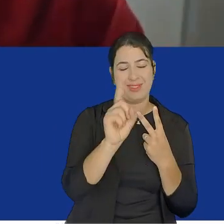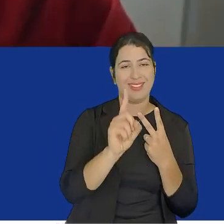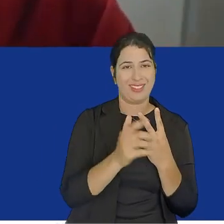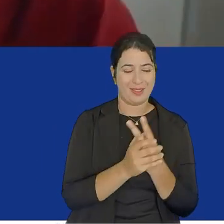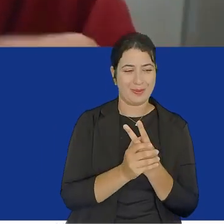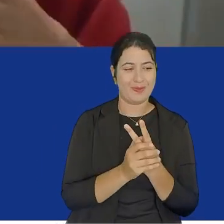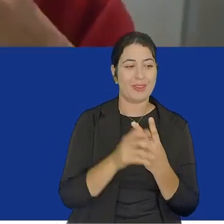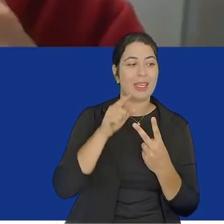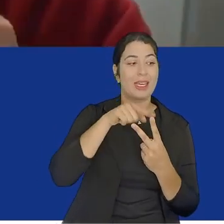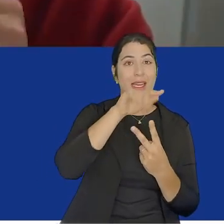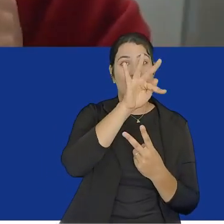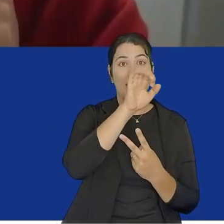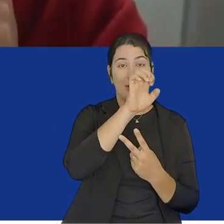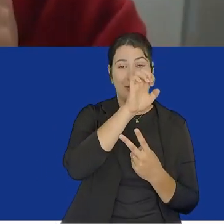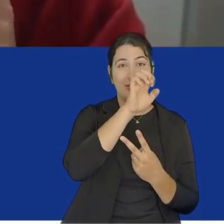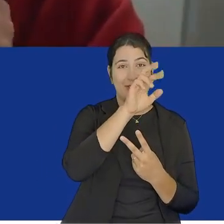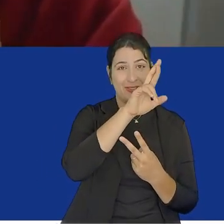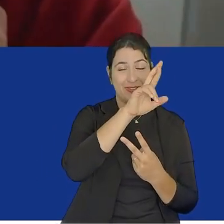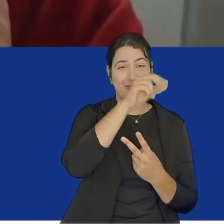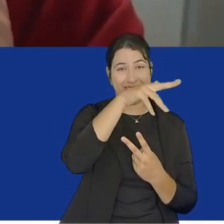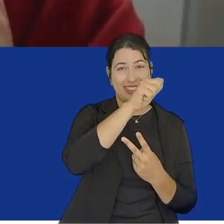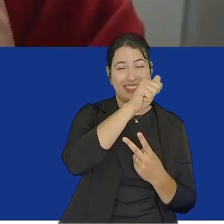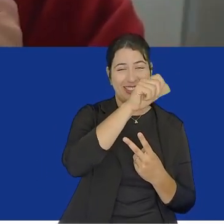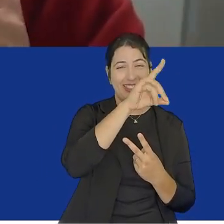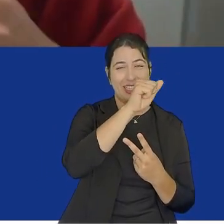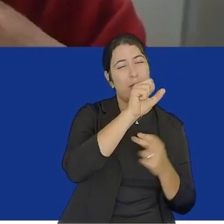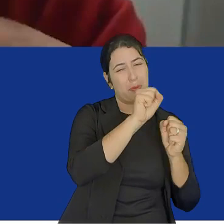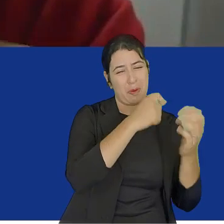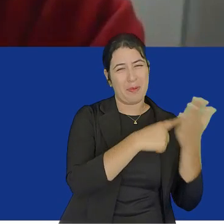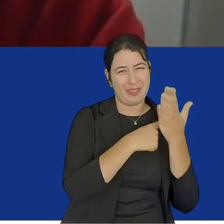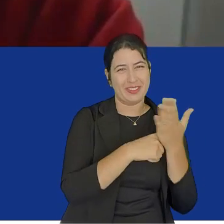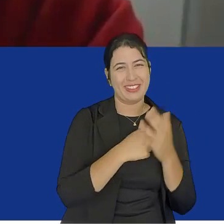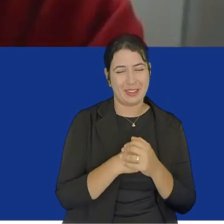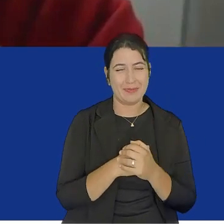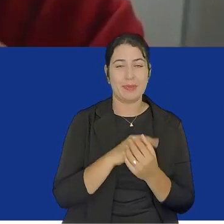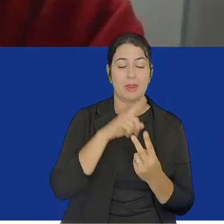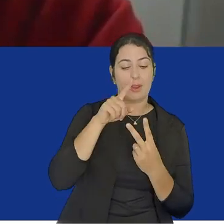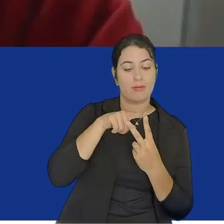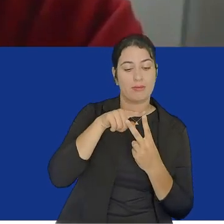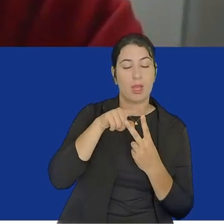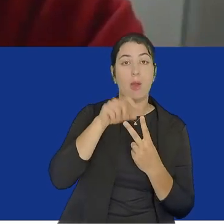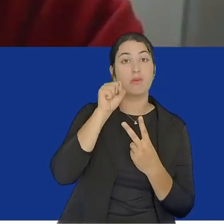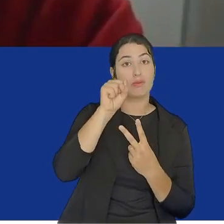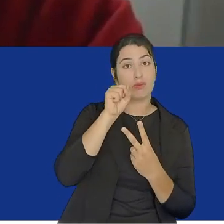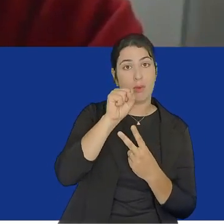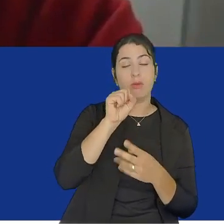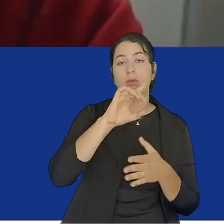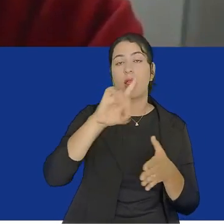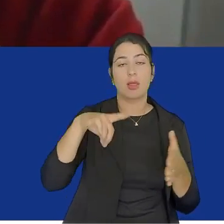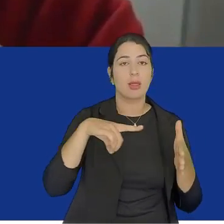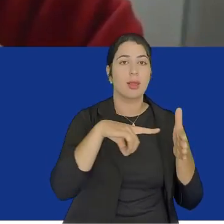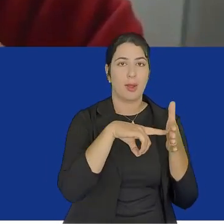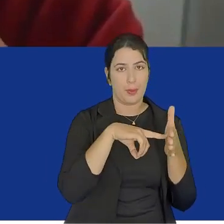me ajuda. Na SEAMA, você chega lá e você pode fazer uma denúncia. E aí você fala assim, mas